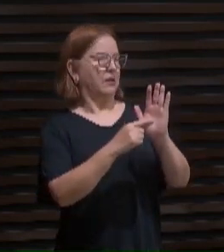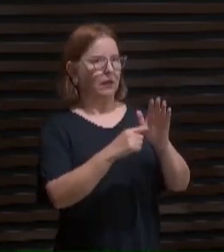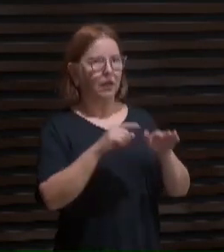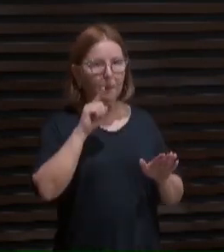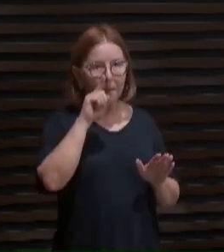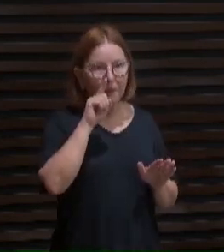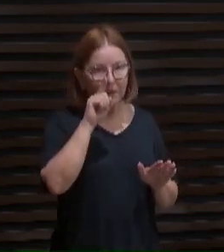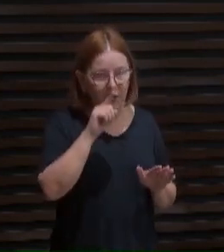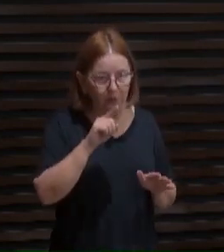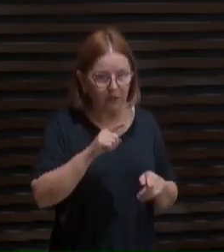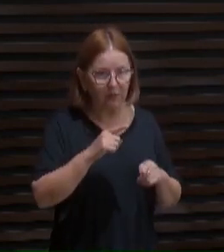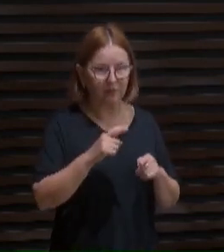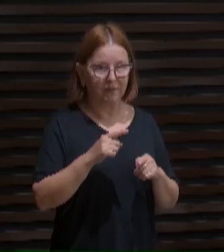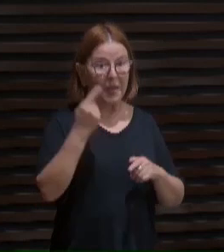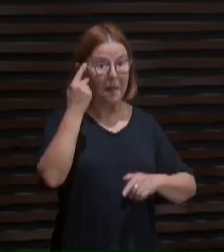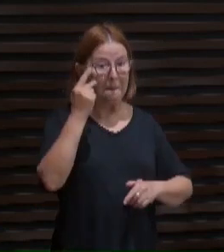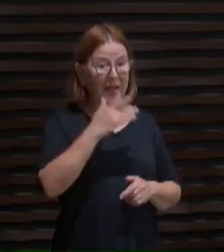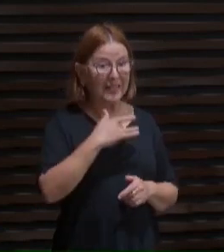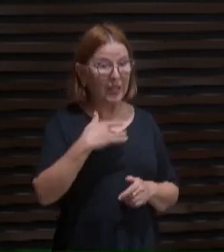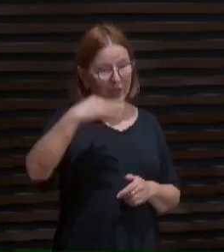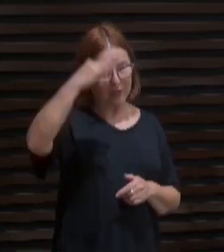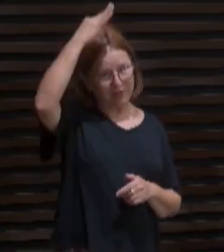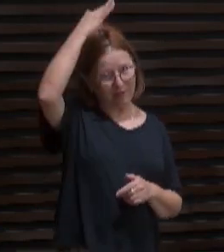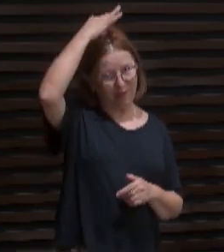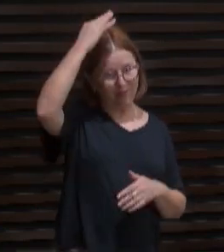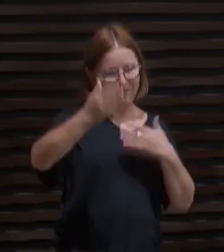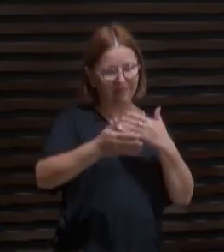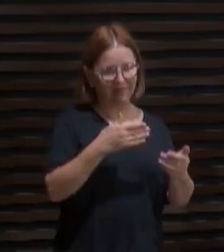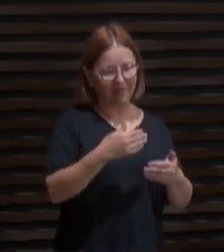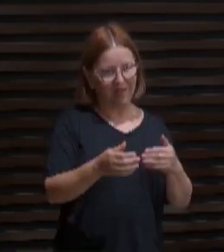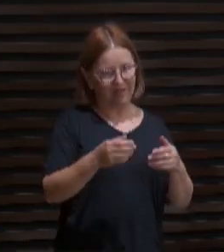perigosíssima para a saúde espiritual de quem quer que seja.